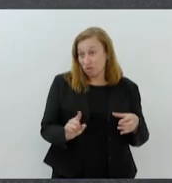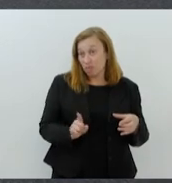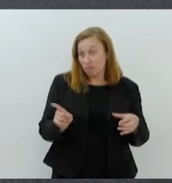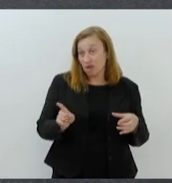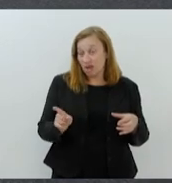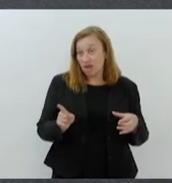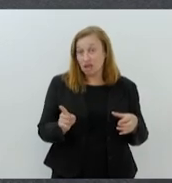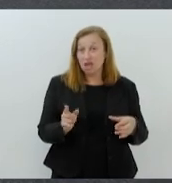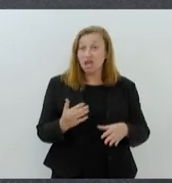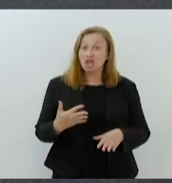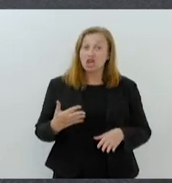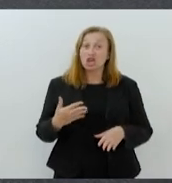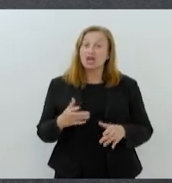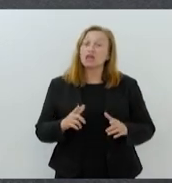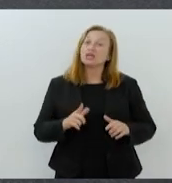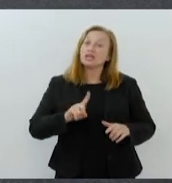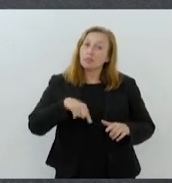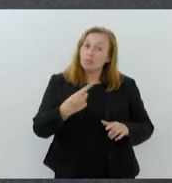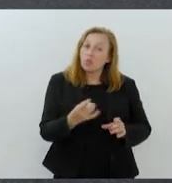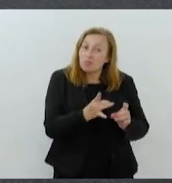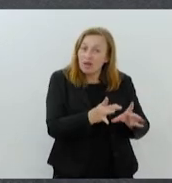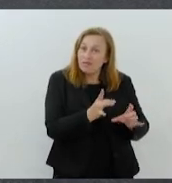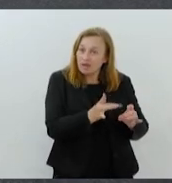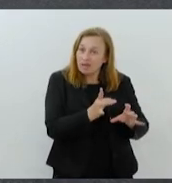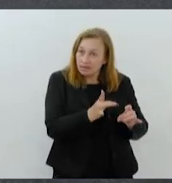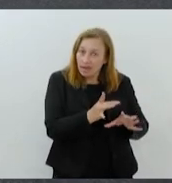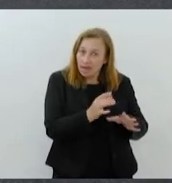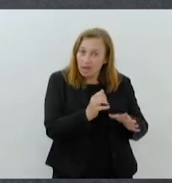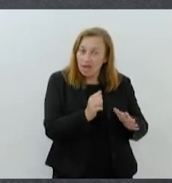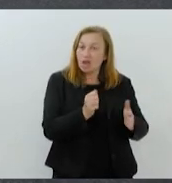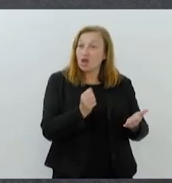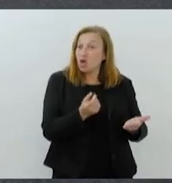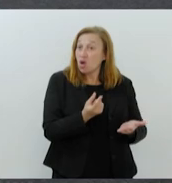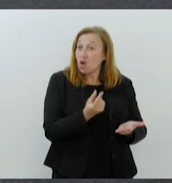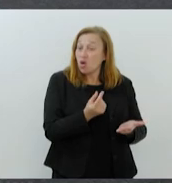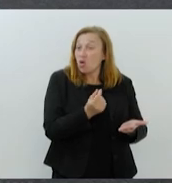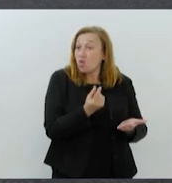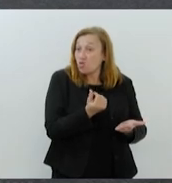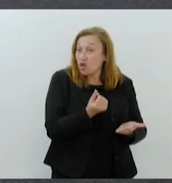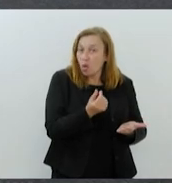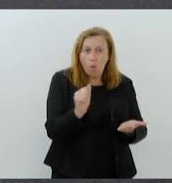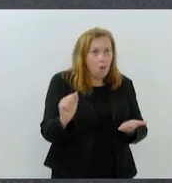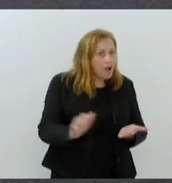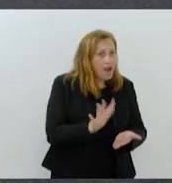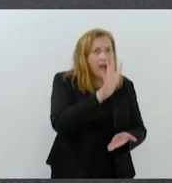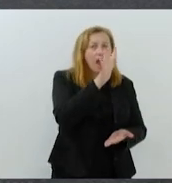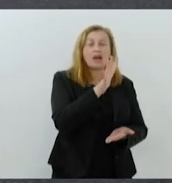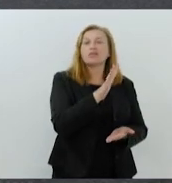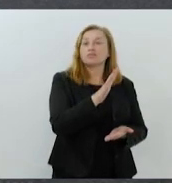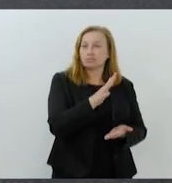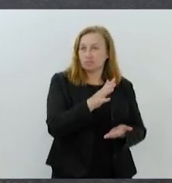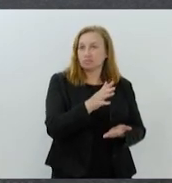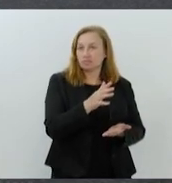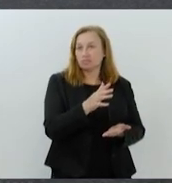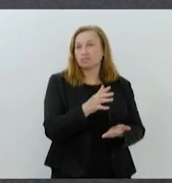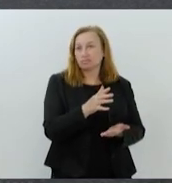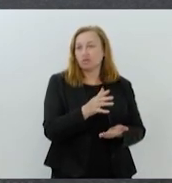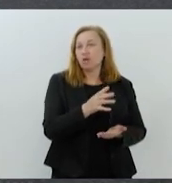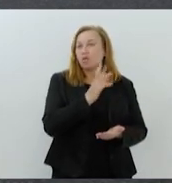cobra um preço alto, né, dos restaurantes, dos mercados, da Cobal, daqui e dali,